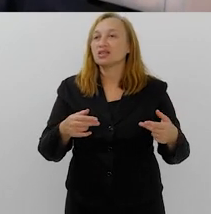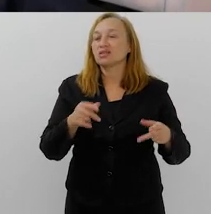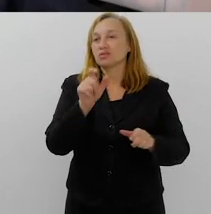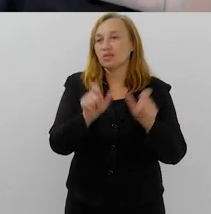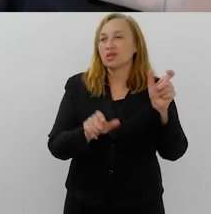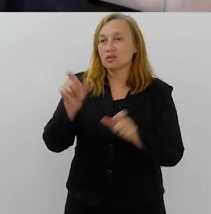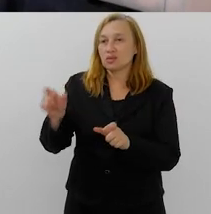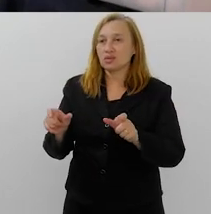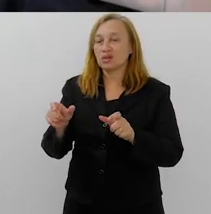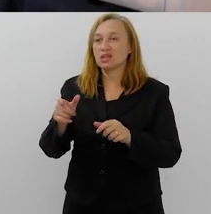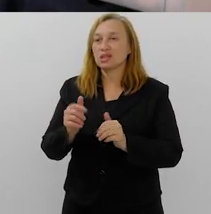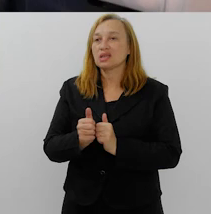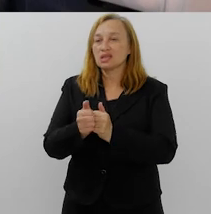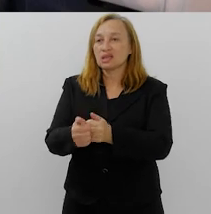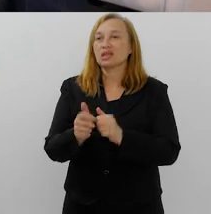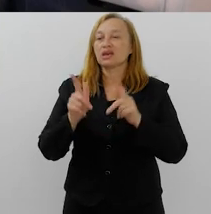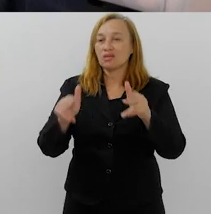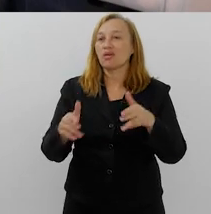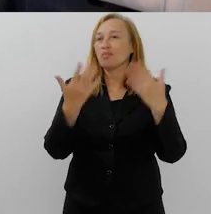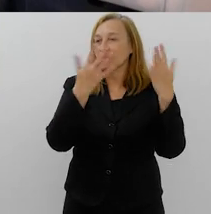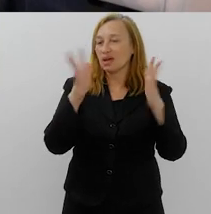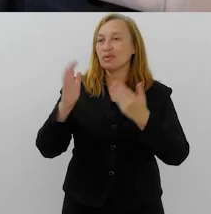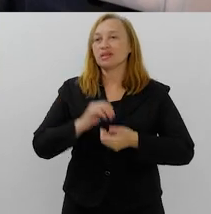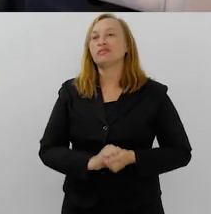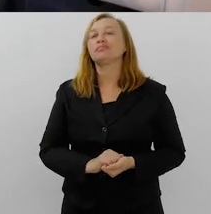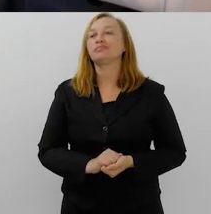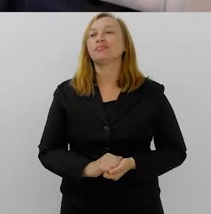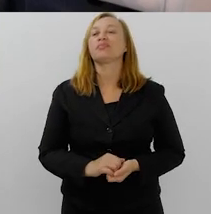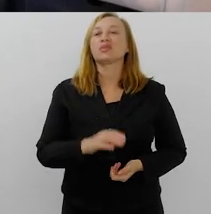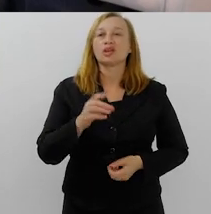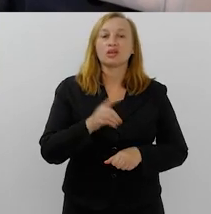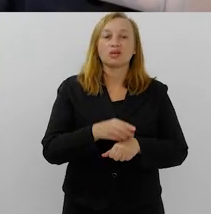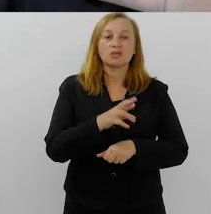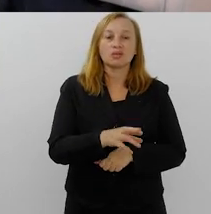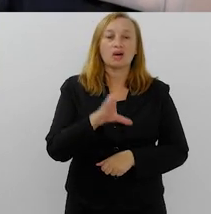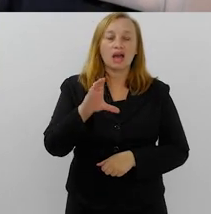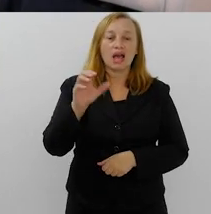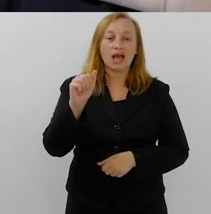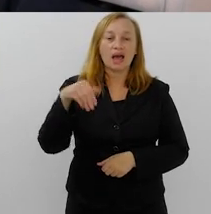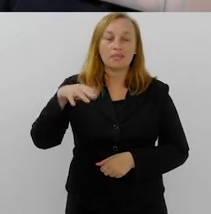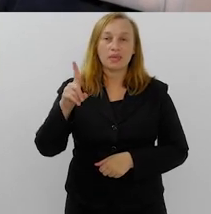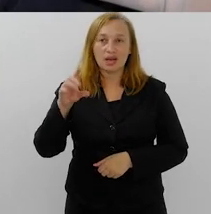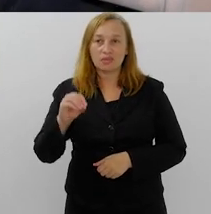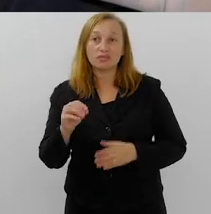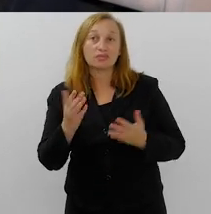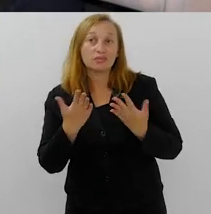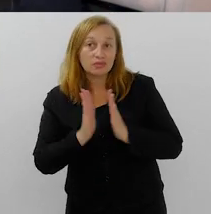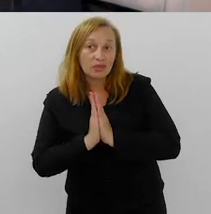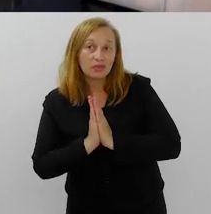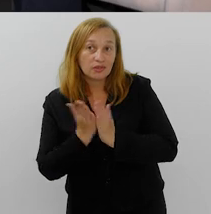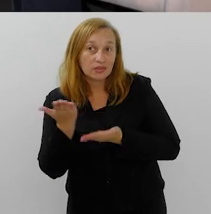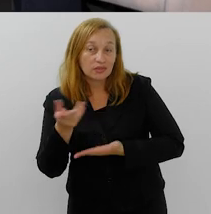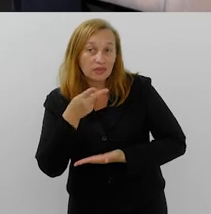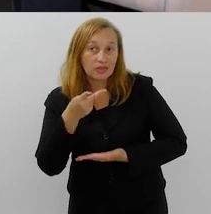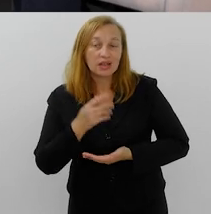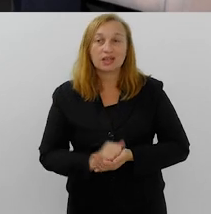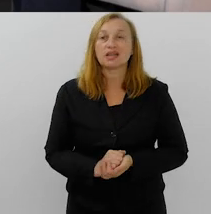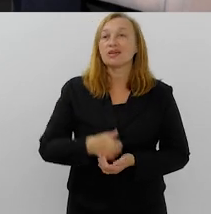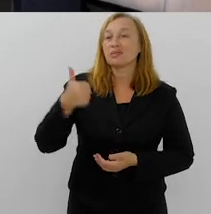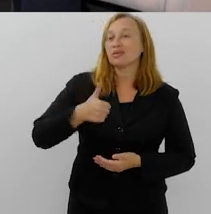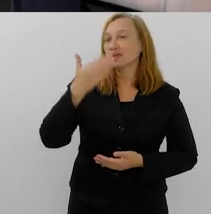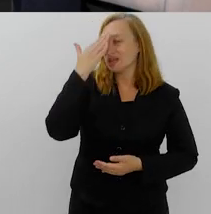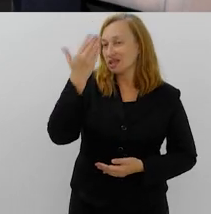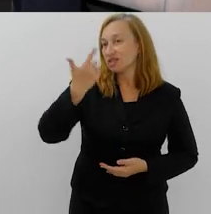para para para muitas pessoas parabéns força tá bom Dr Camilo suas considerações finais por